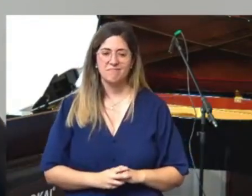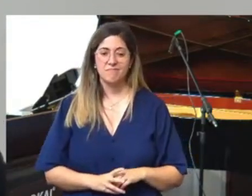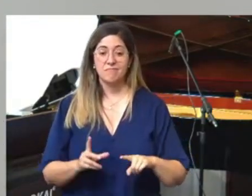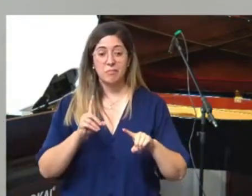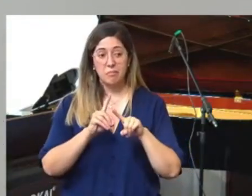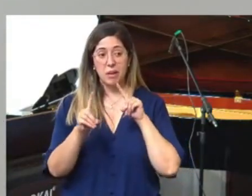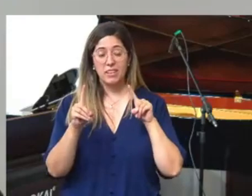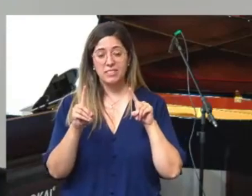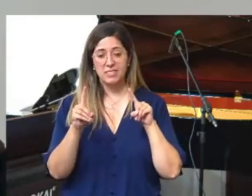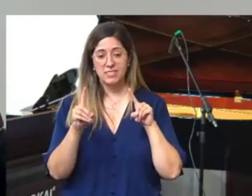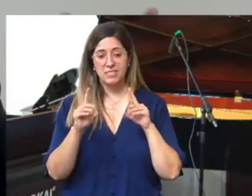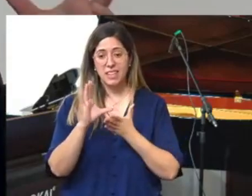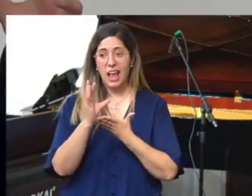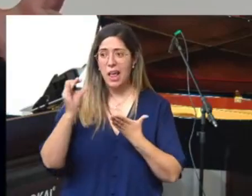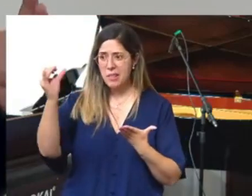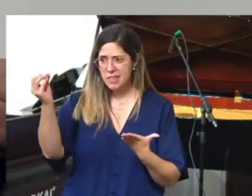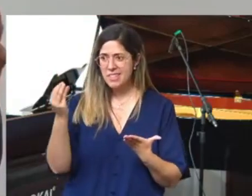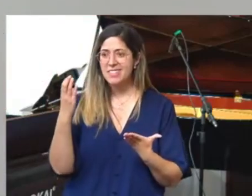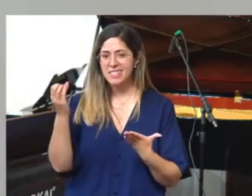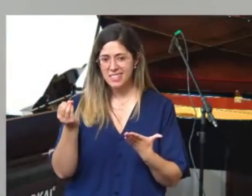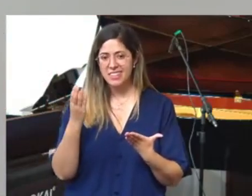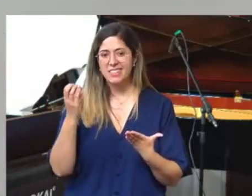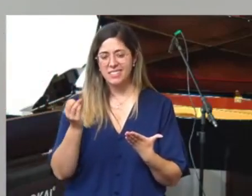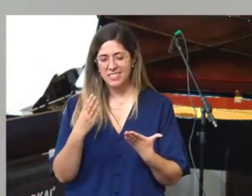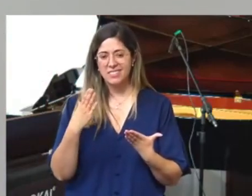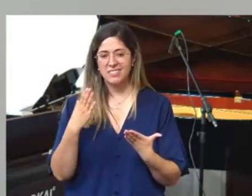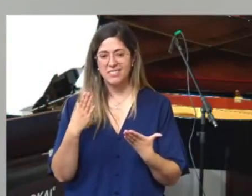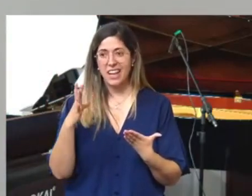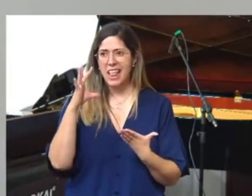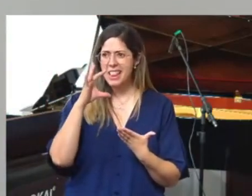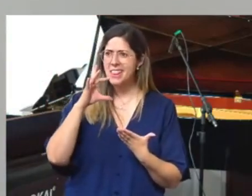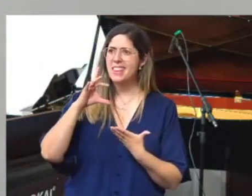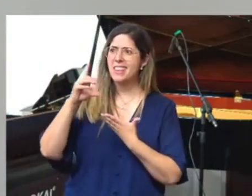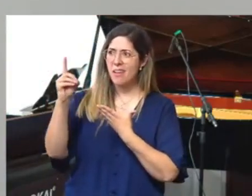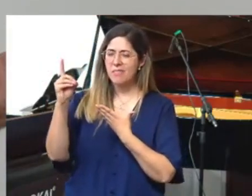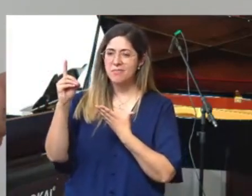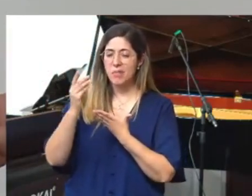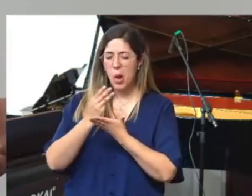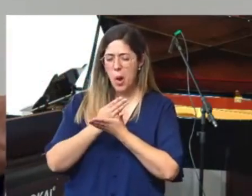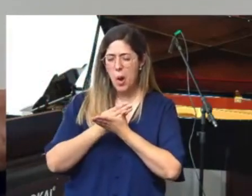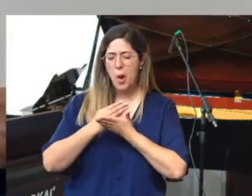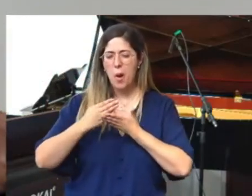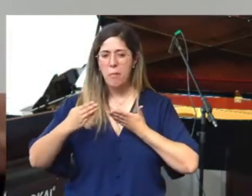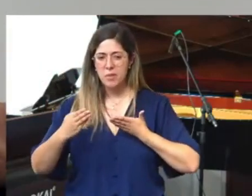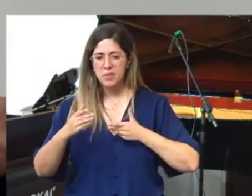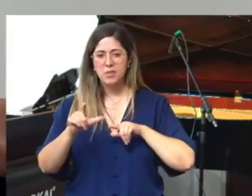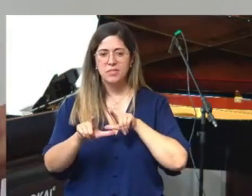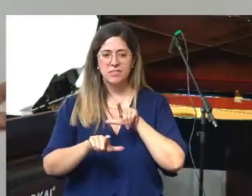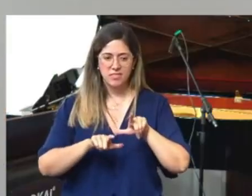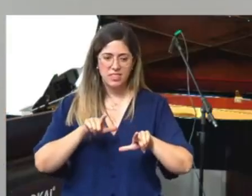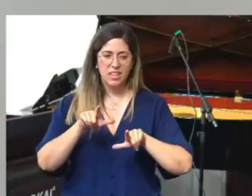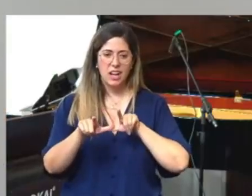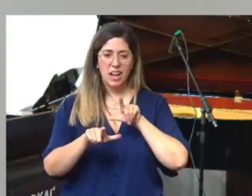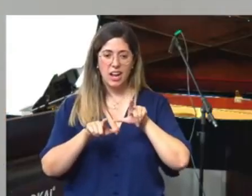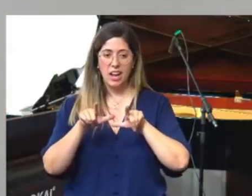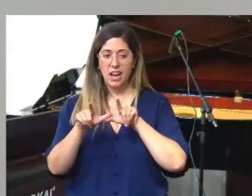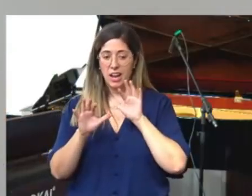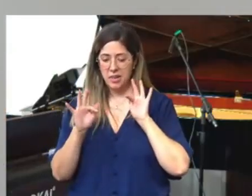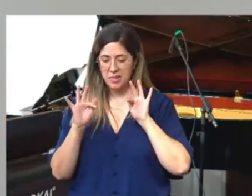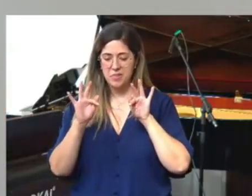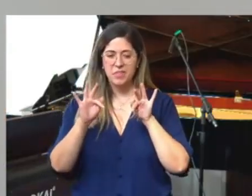Mas o texto nos informa de que existe um Deus que começou uma boa obra e Ele